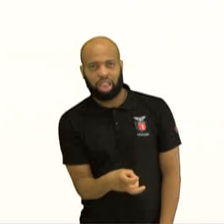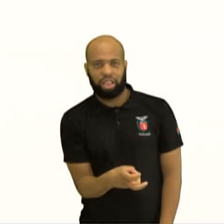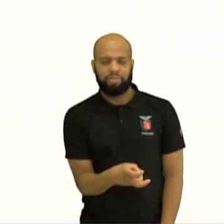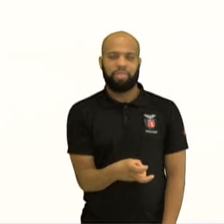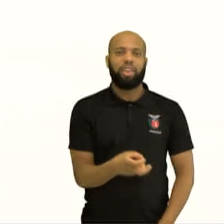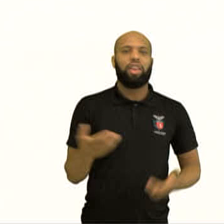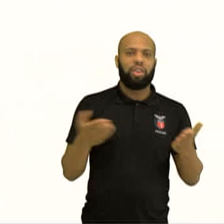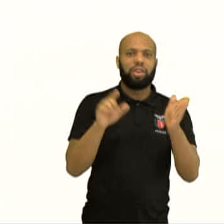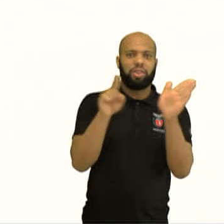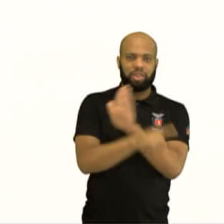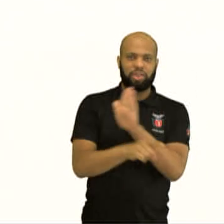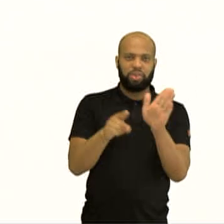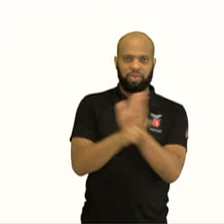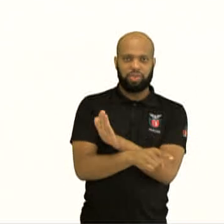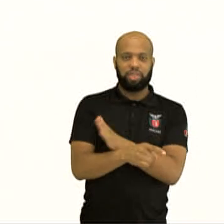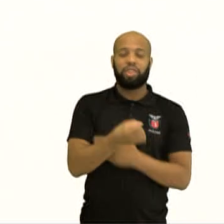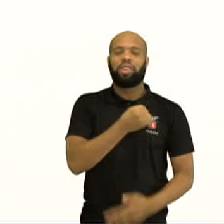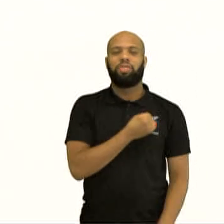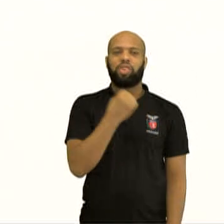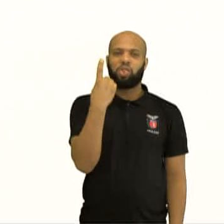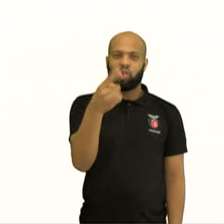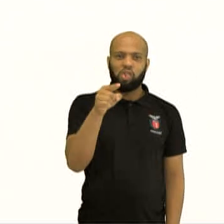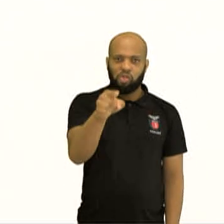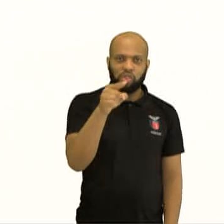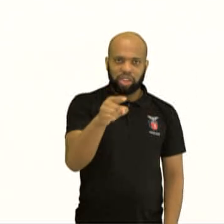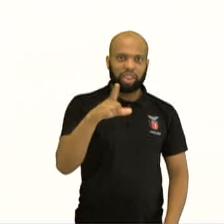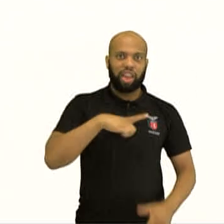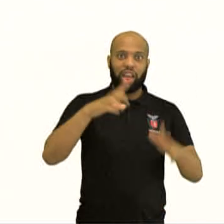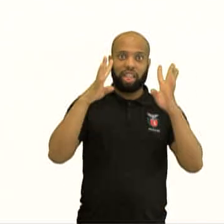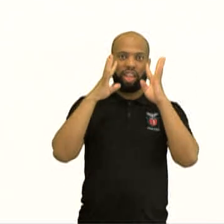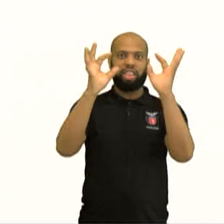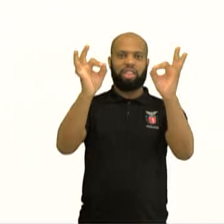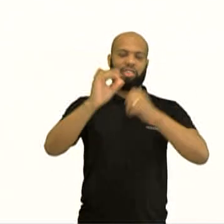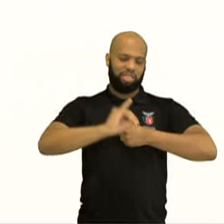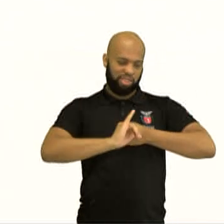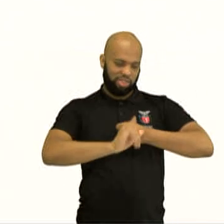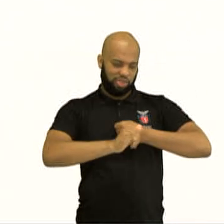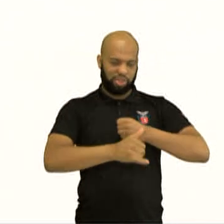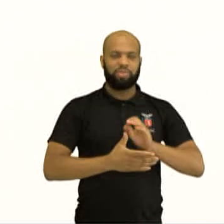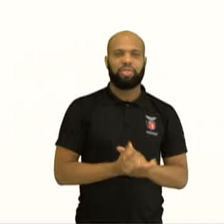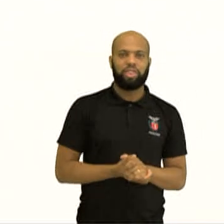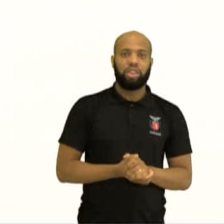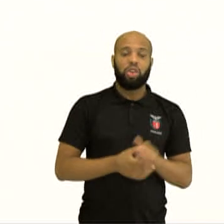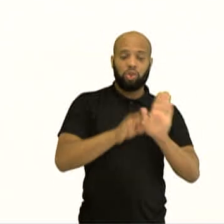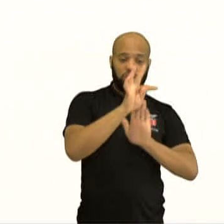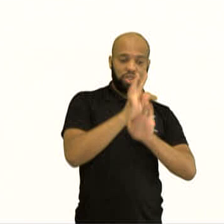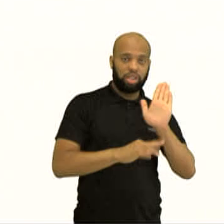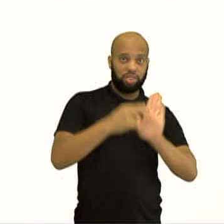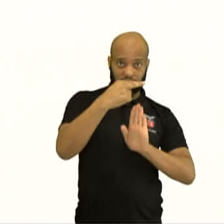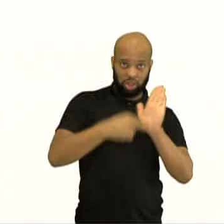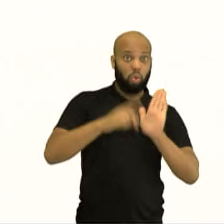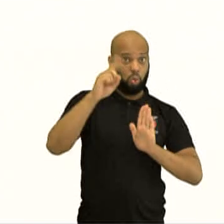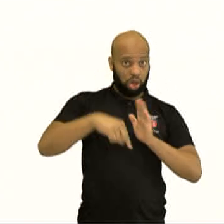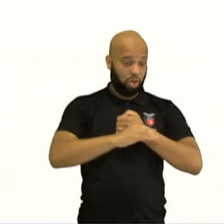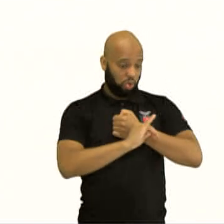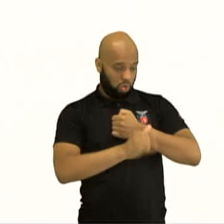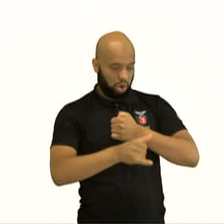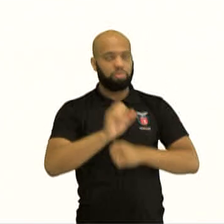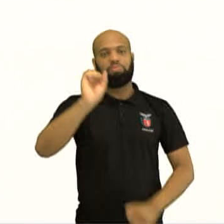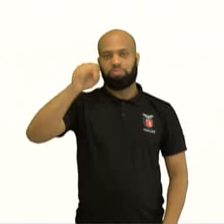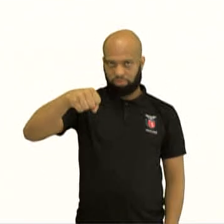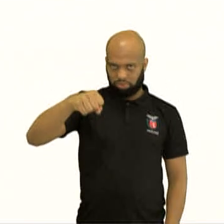Exercício 1, para você que está ligadinho na nossa crônica. O texto que estamos lendo é uma crônica,